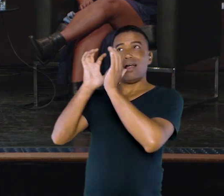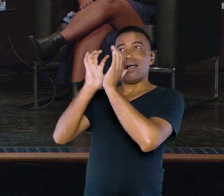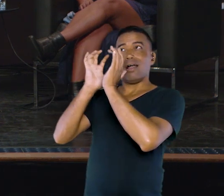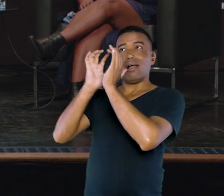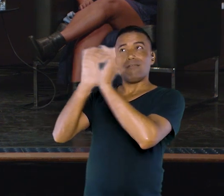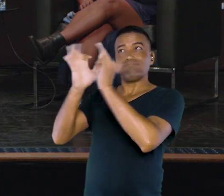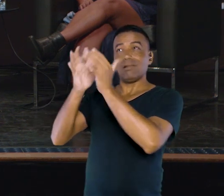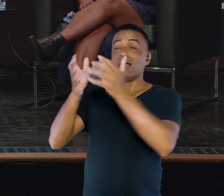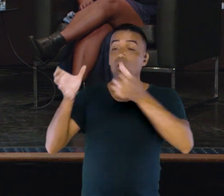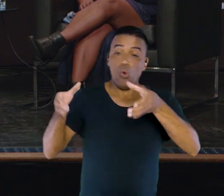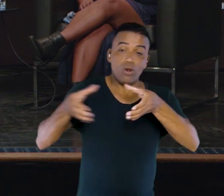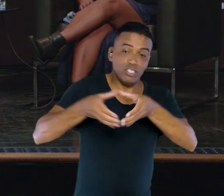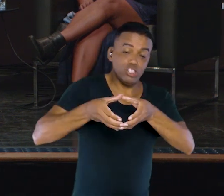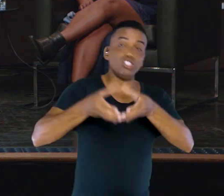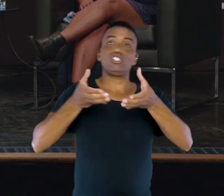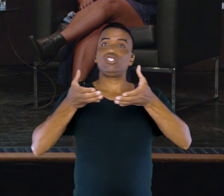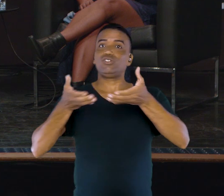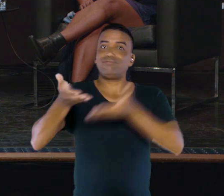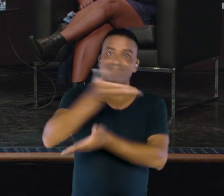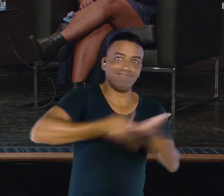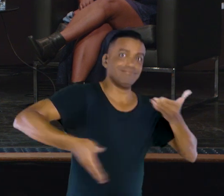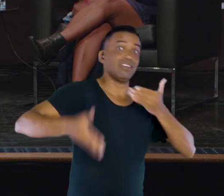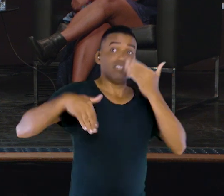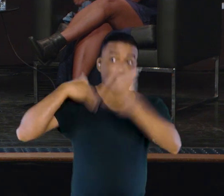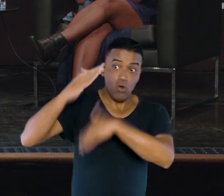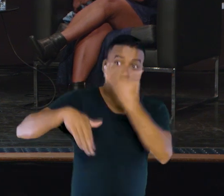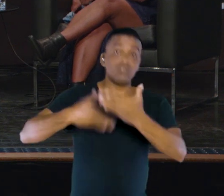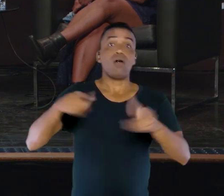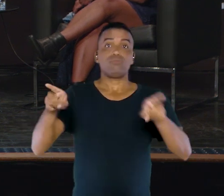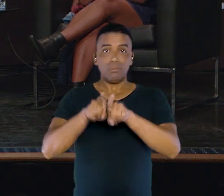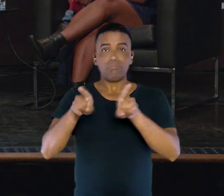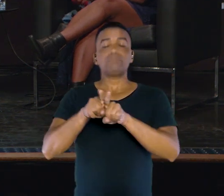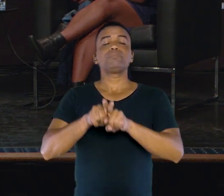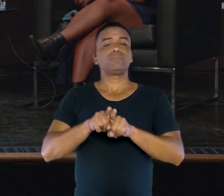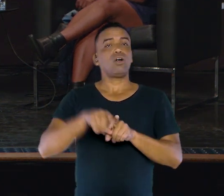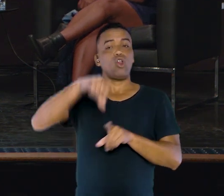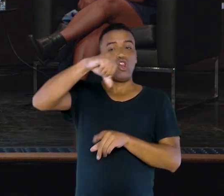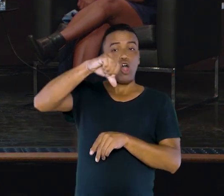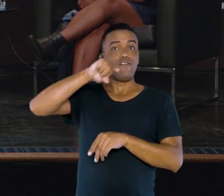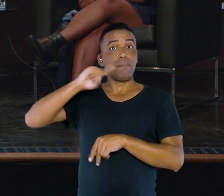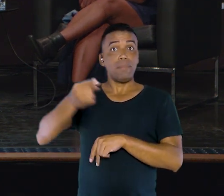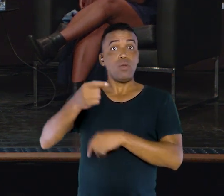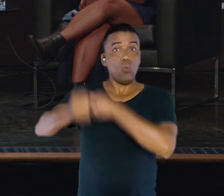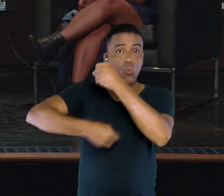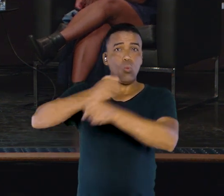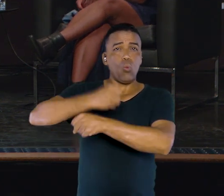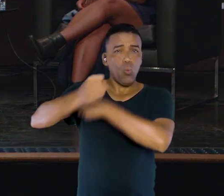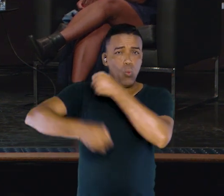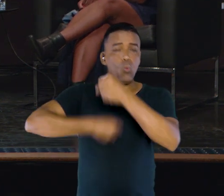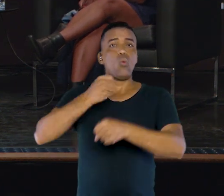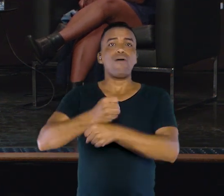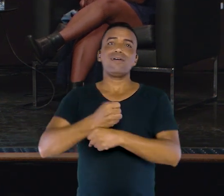e comunitária também esse processo evolutivo, né? E aí você comenta, né, que nesses 9.000 anos